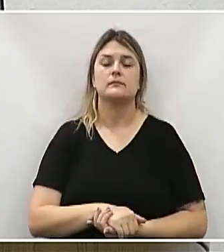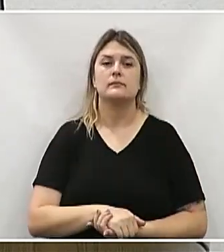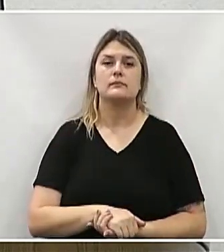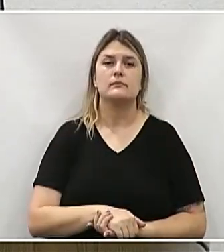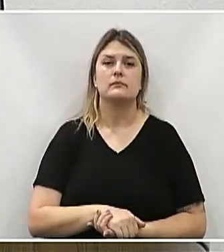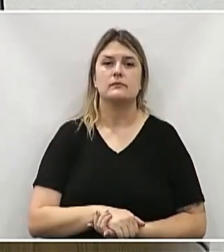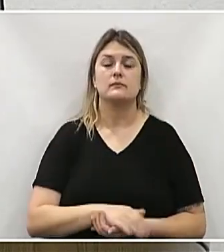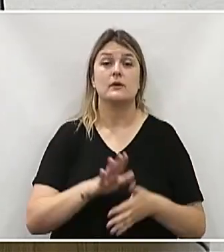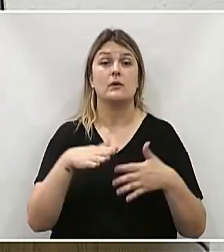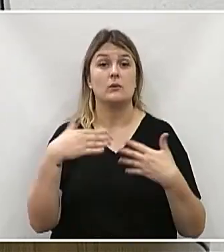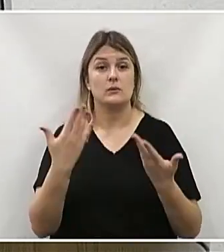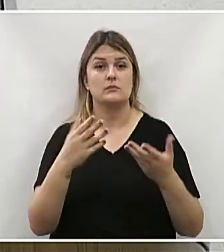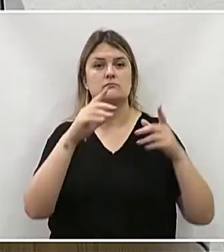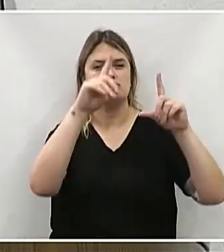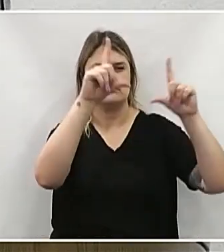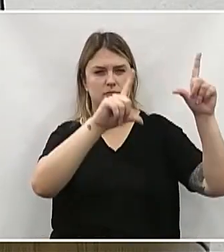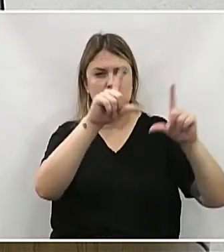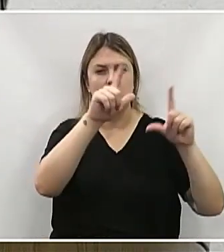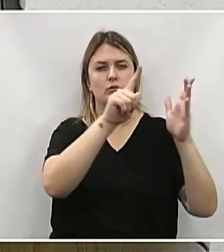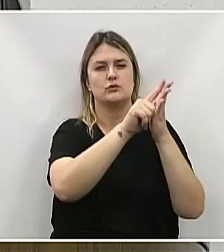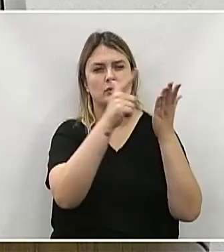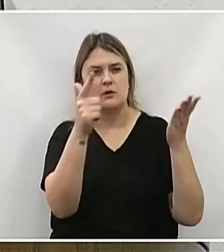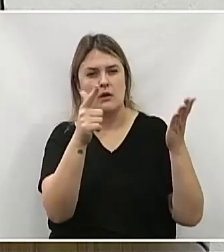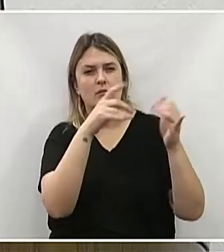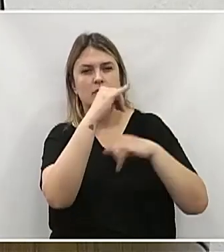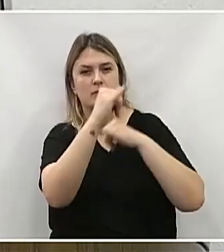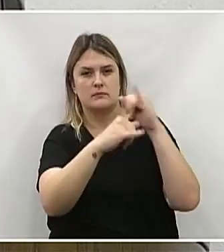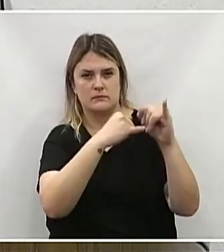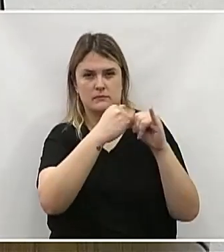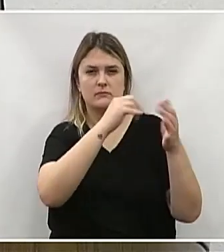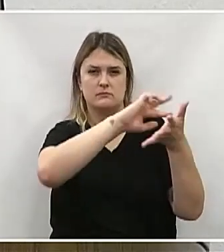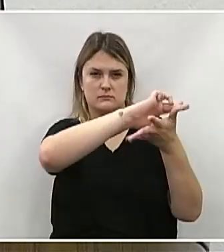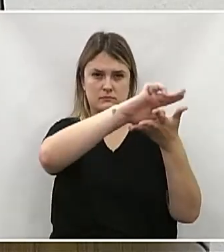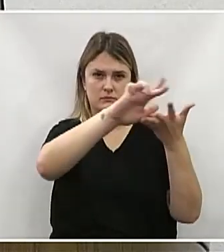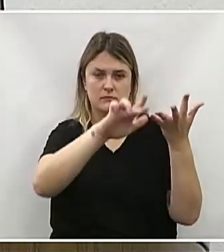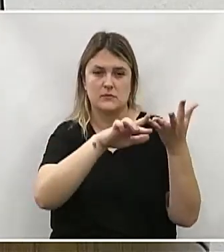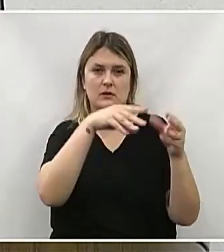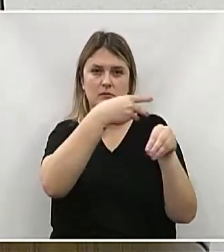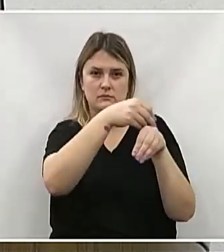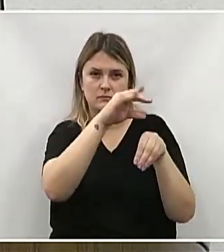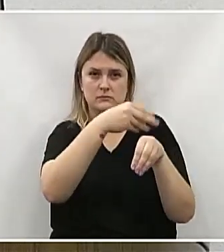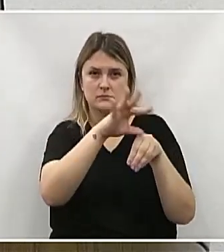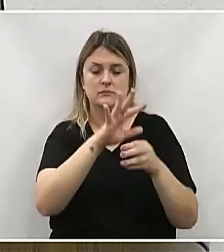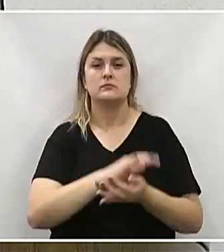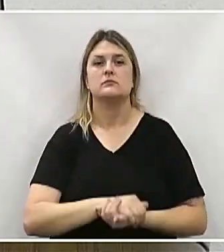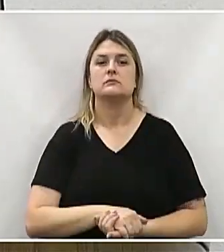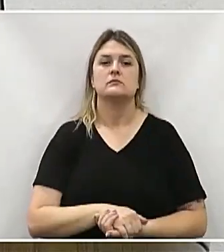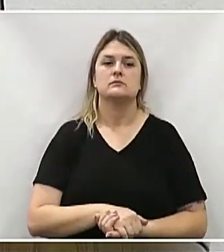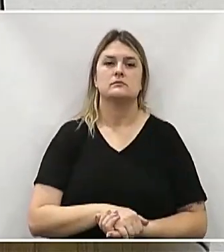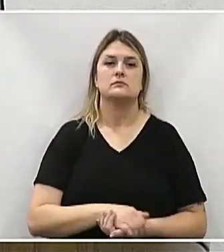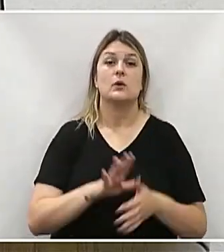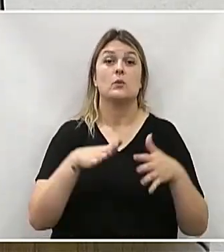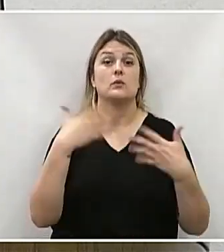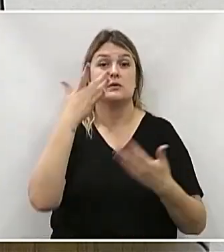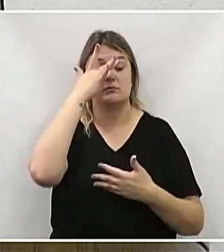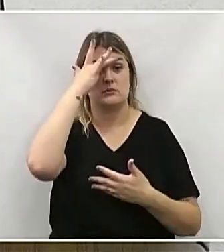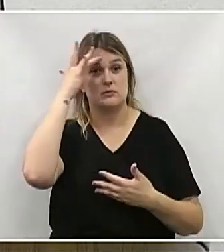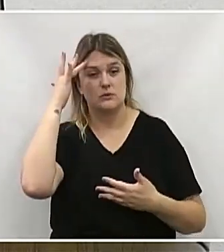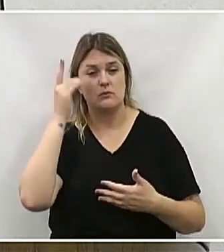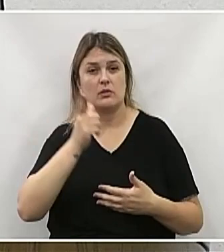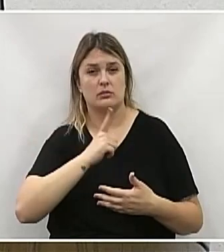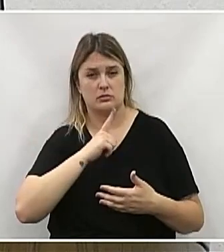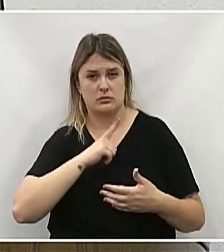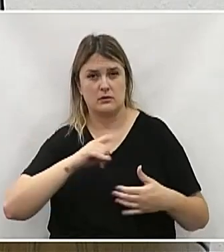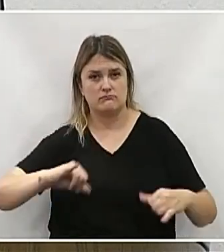quanto a imprensa aqui é o que eu acho que basicamente eu queria falar aqui quando a pessoa tem auto